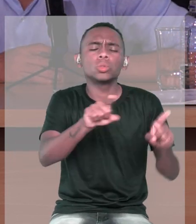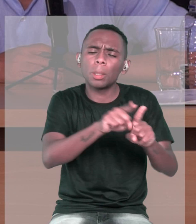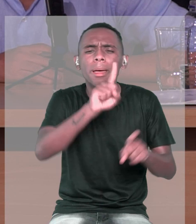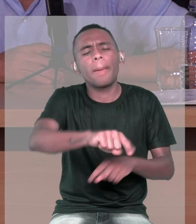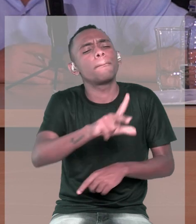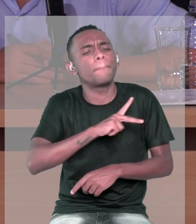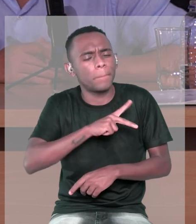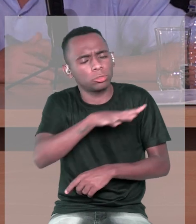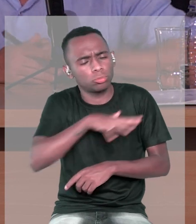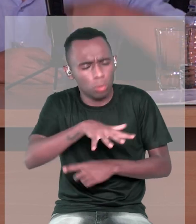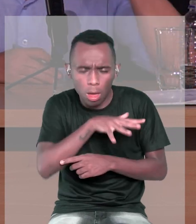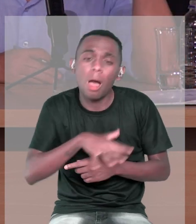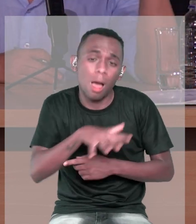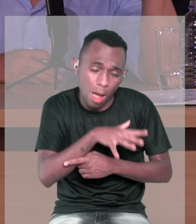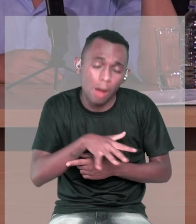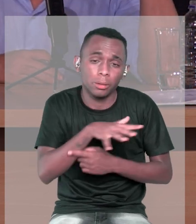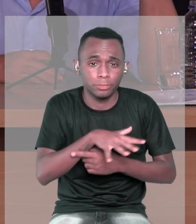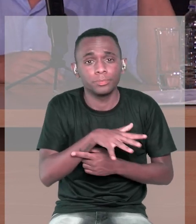né? Você diz fulano